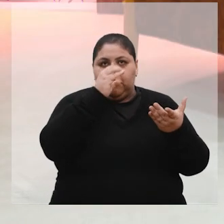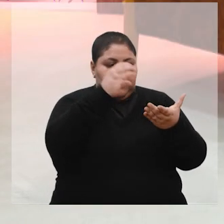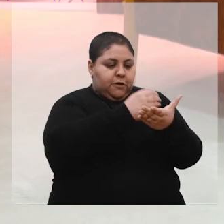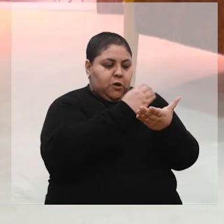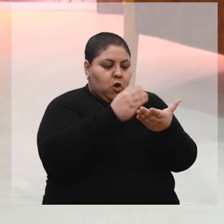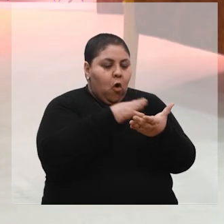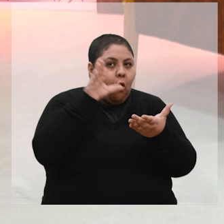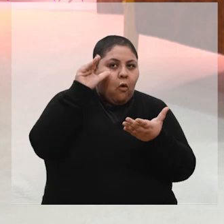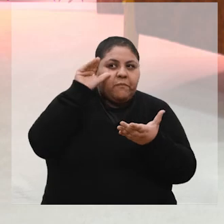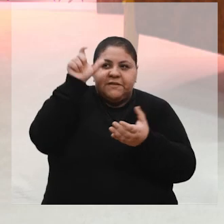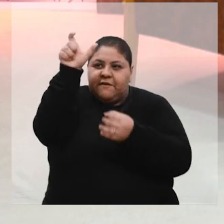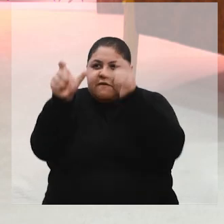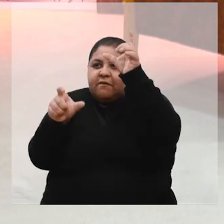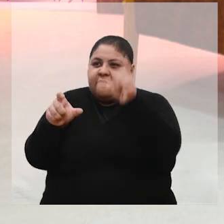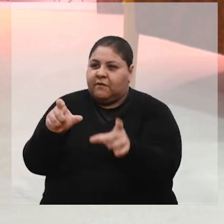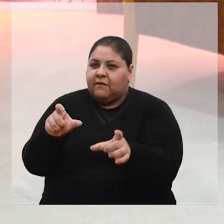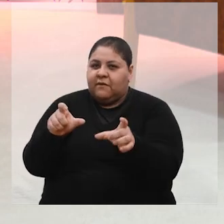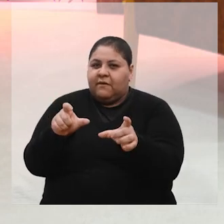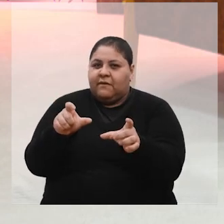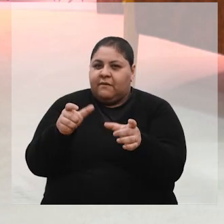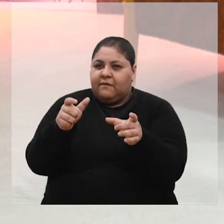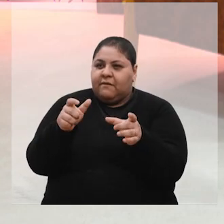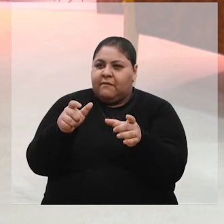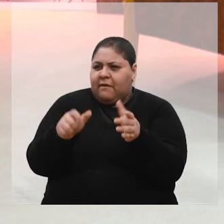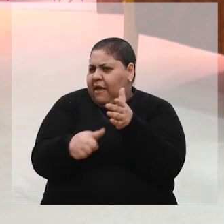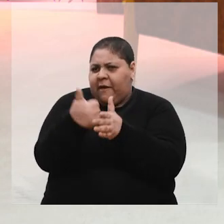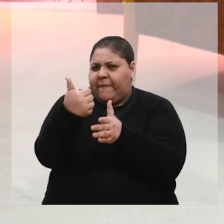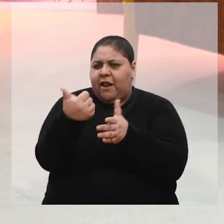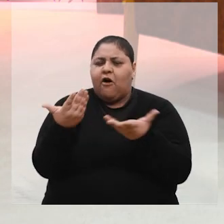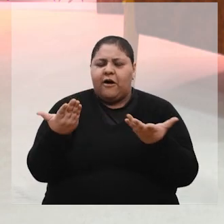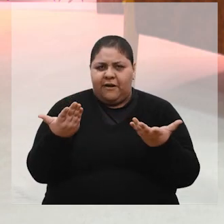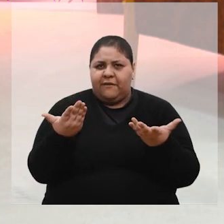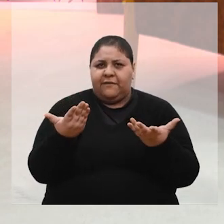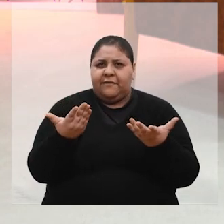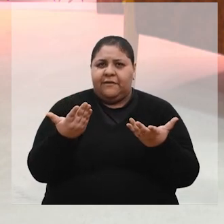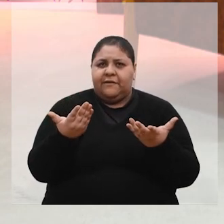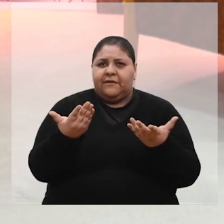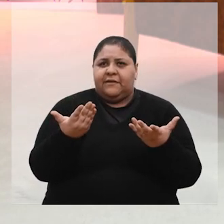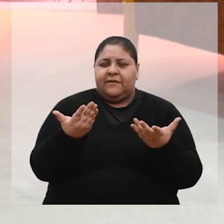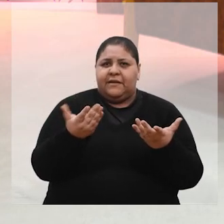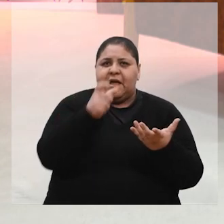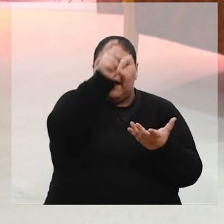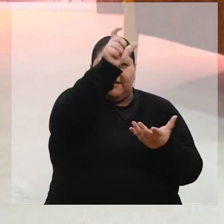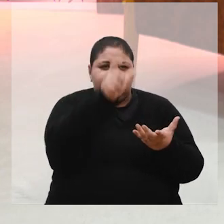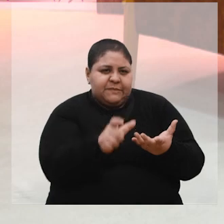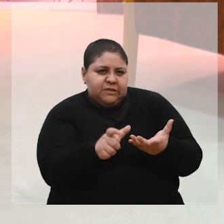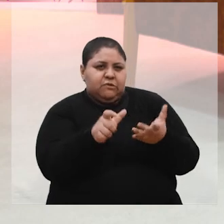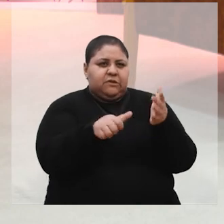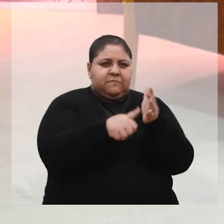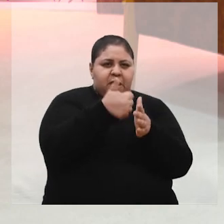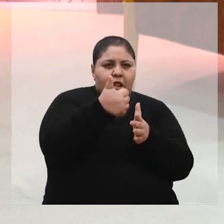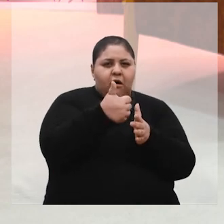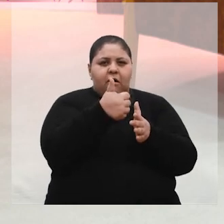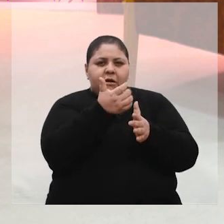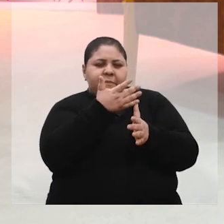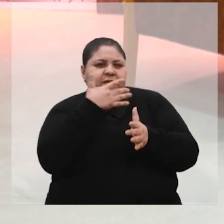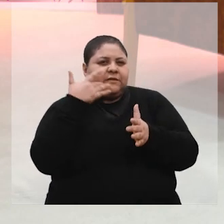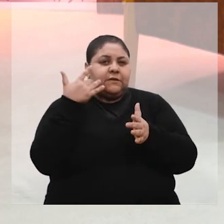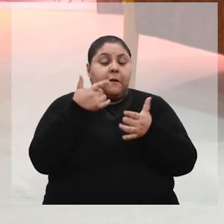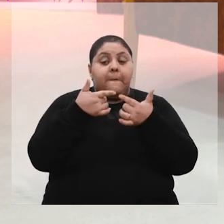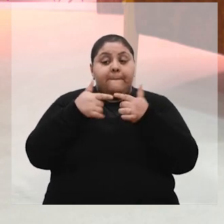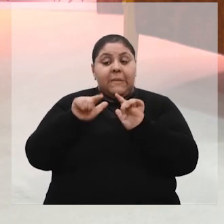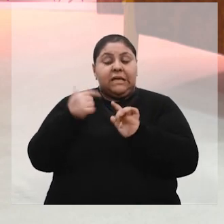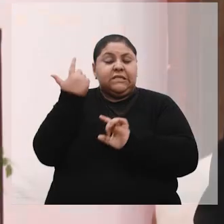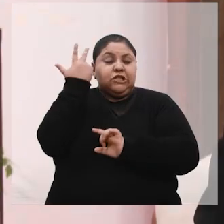as pessoas, é uma coisa mais tranquila. Até tu não tiras a espontaneidade de quem está ali, é mais fácil anotar. Mas